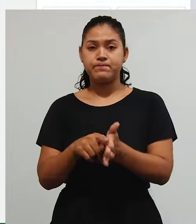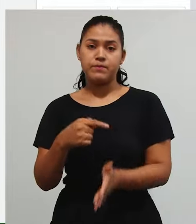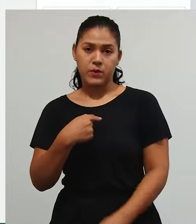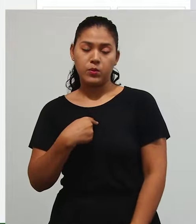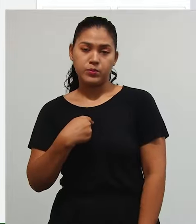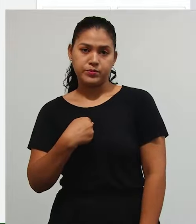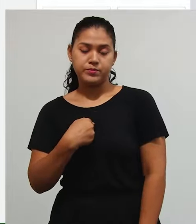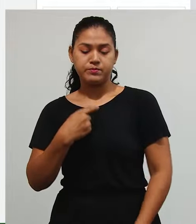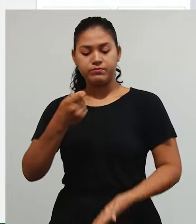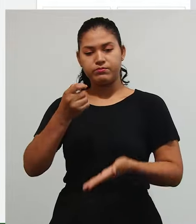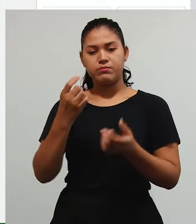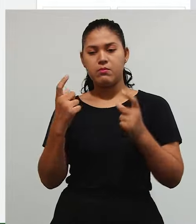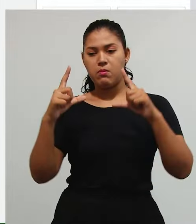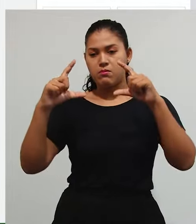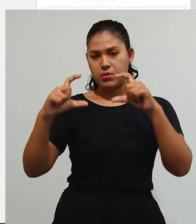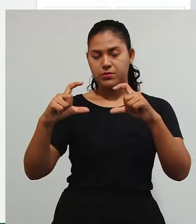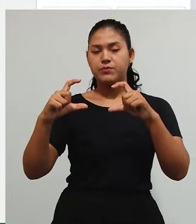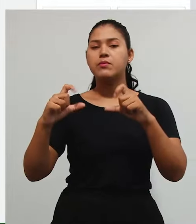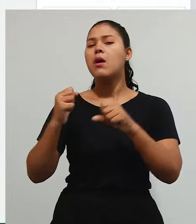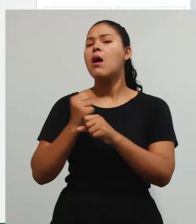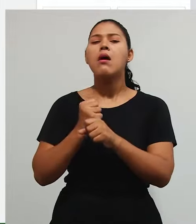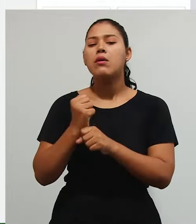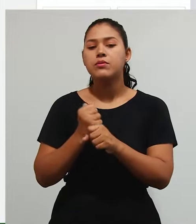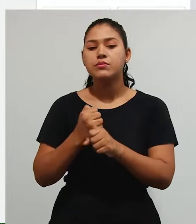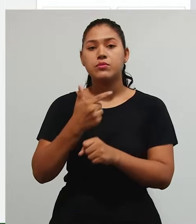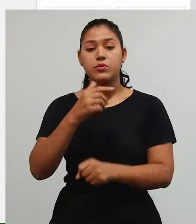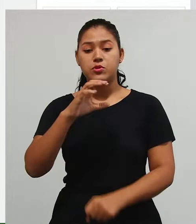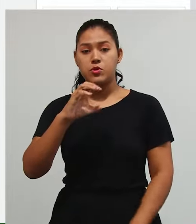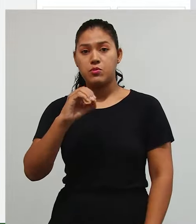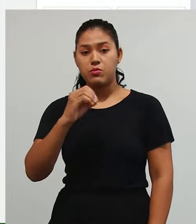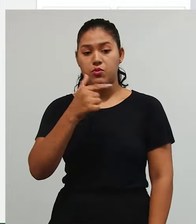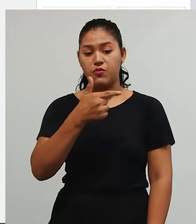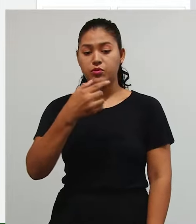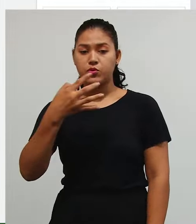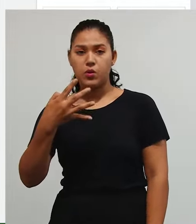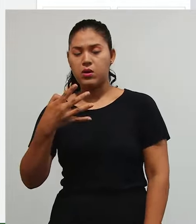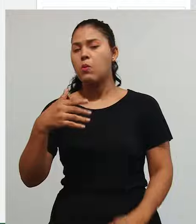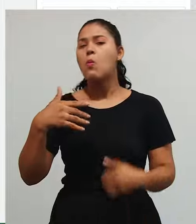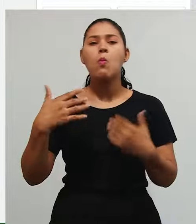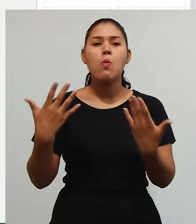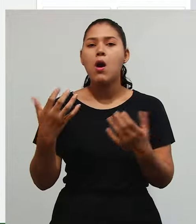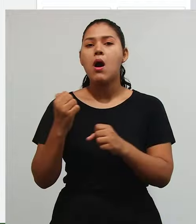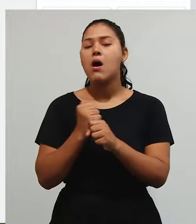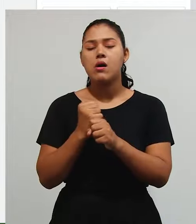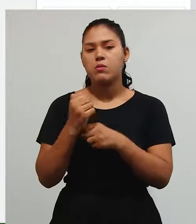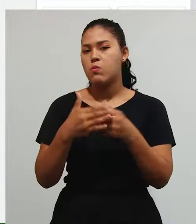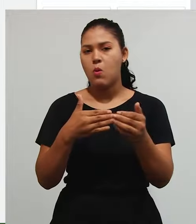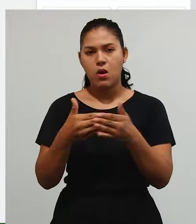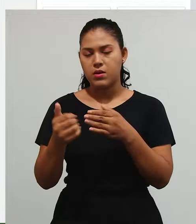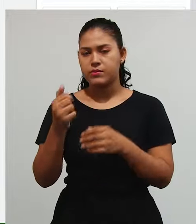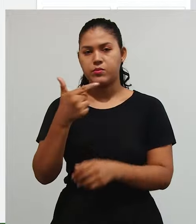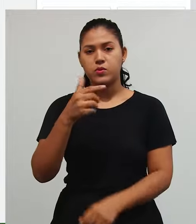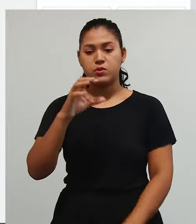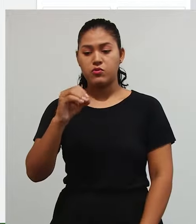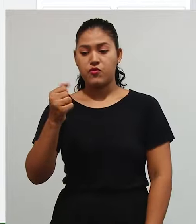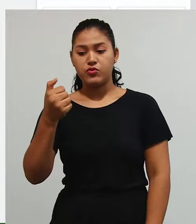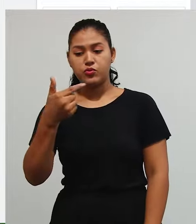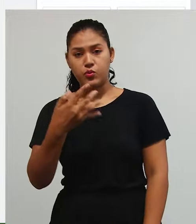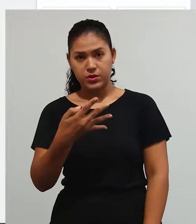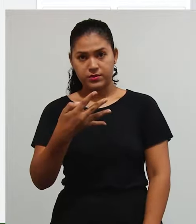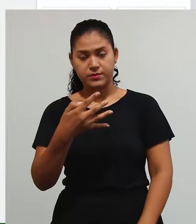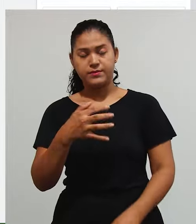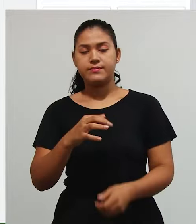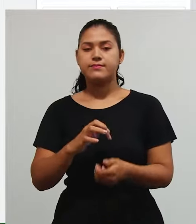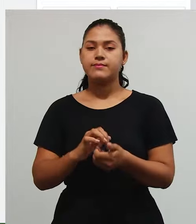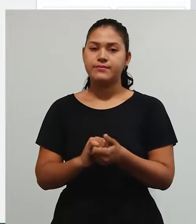e o ano. O ano que você tirou a foto, seja qual for o ano da sua foto, tá? Essa